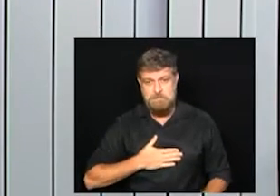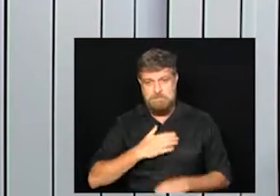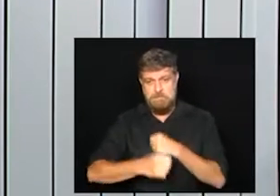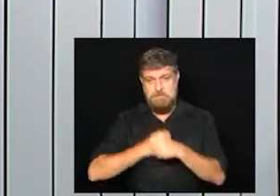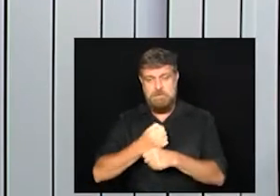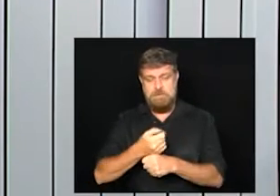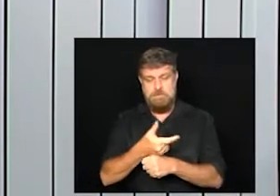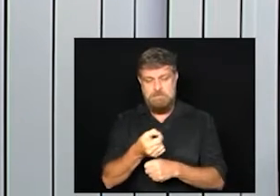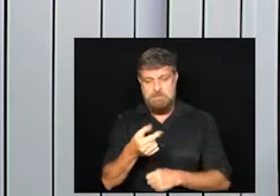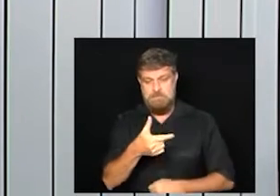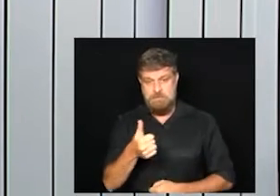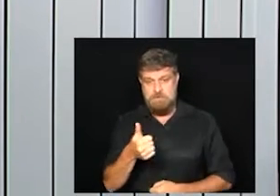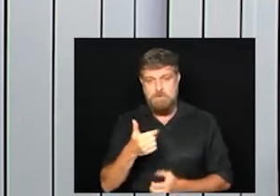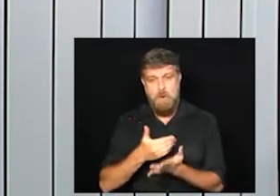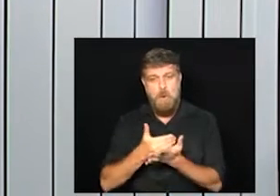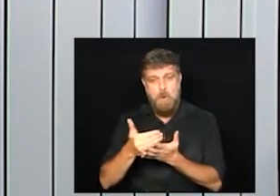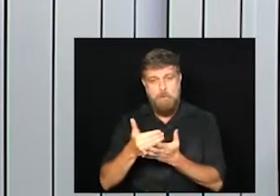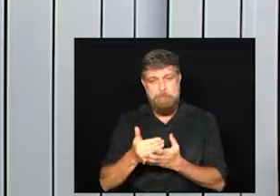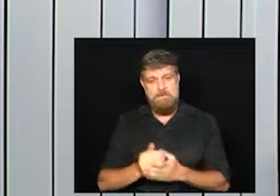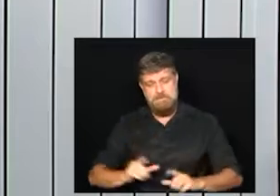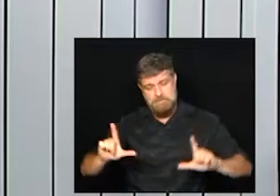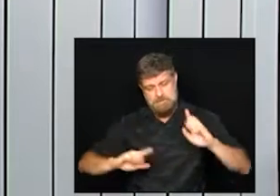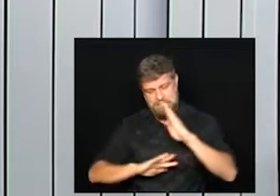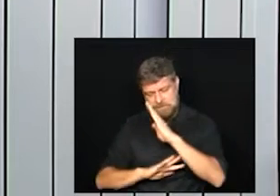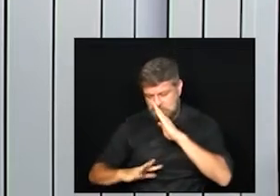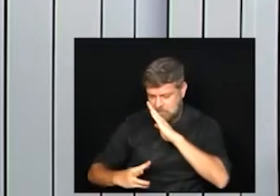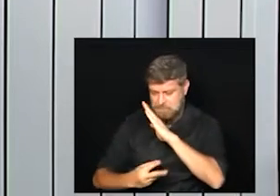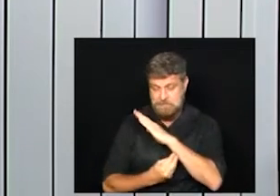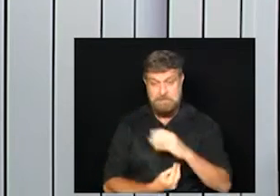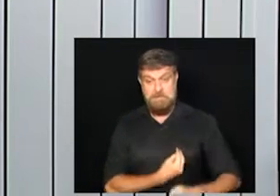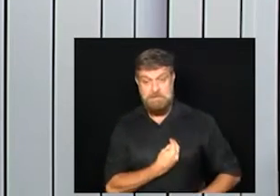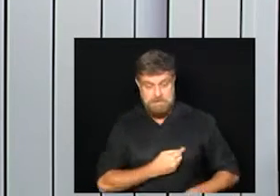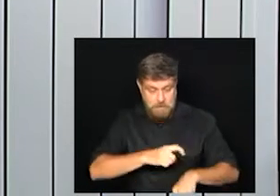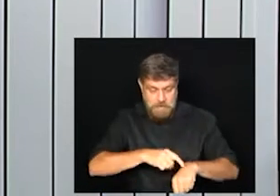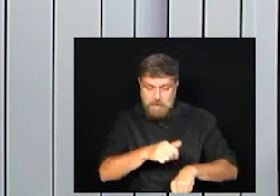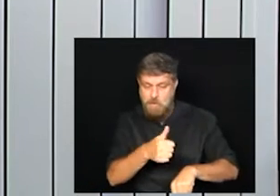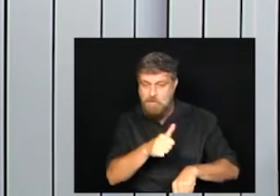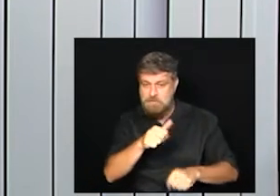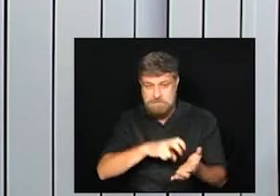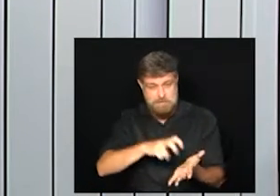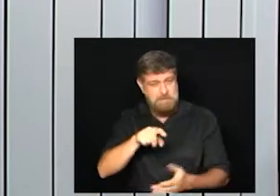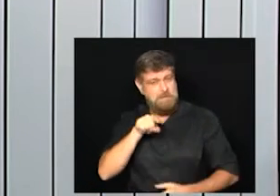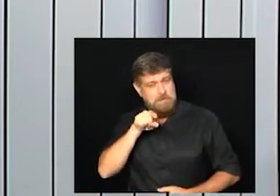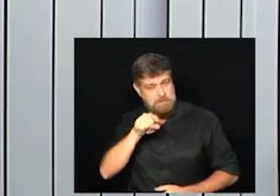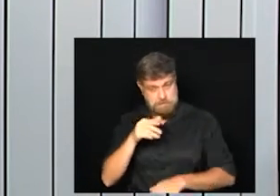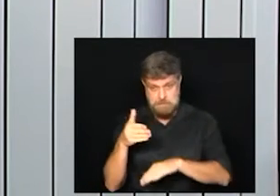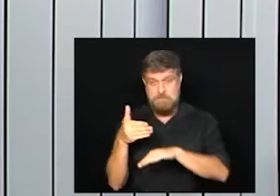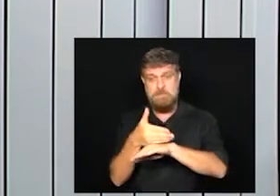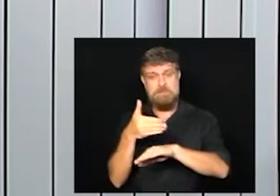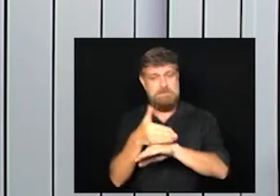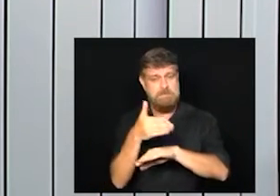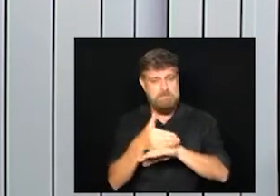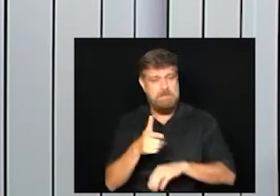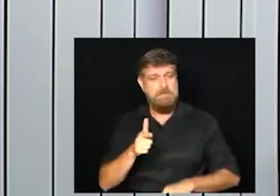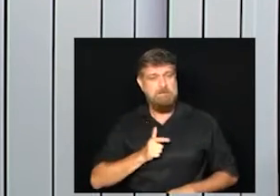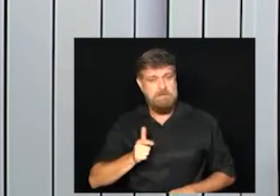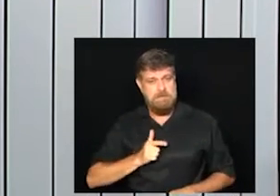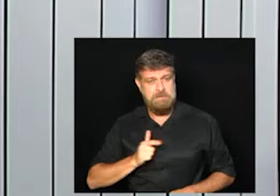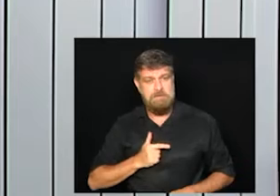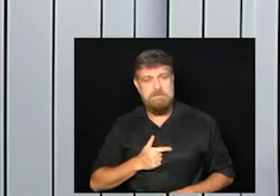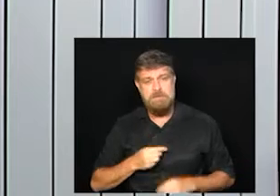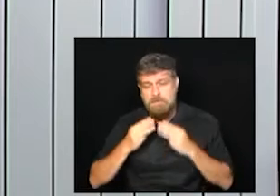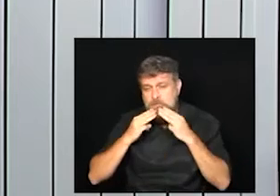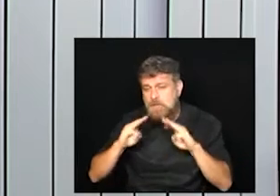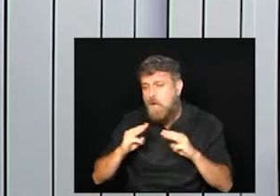Começa agora o Câmara Total ao vivo, 11 horas da manhã. E eu quero a sua participação. Envie a sua mensagem para a